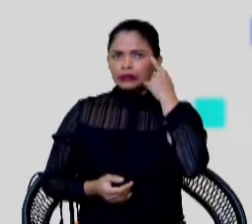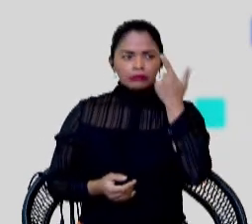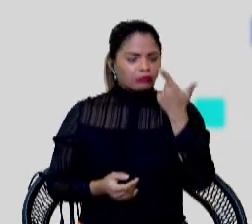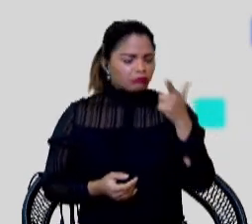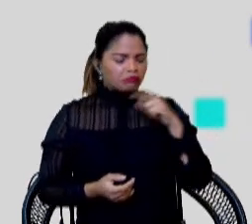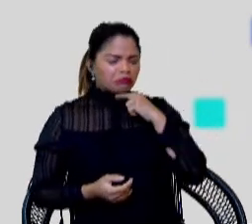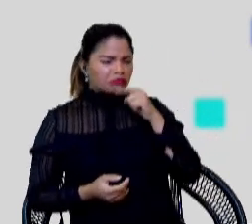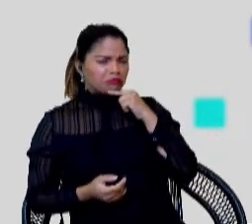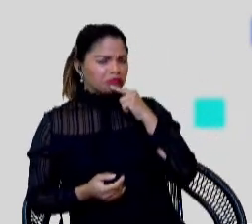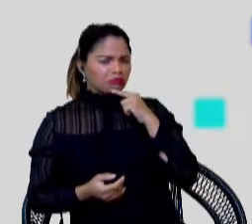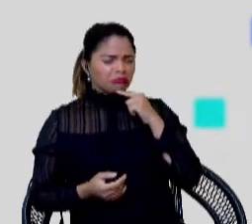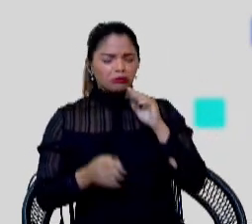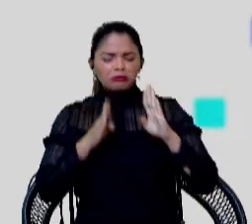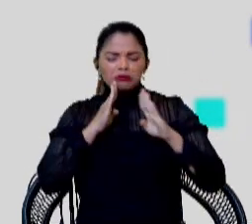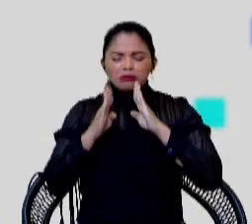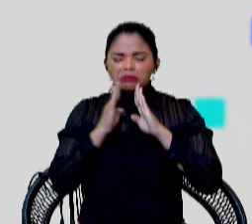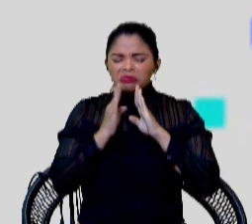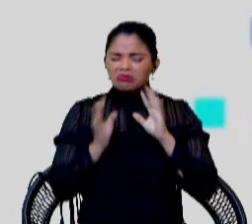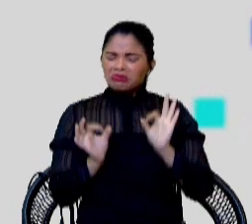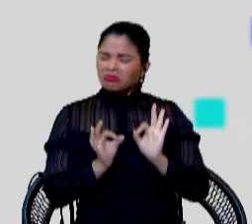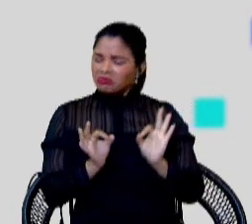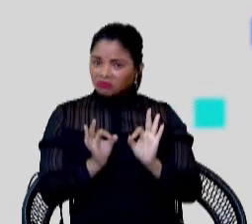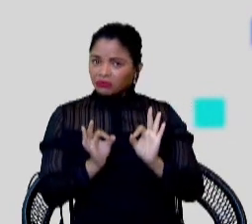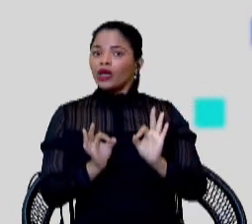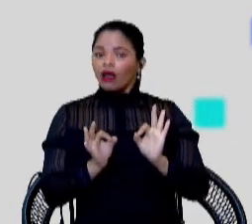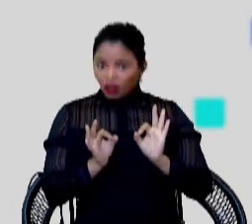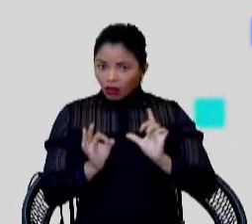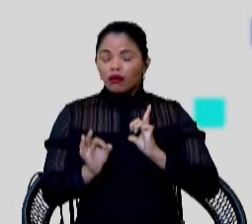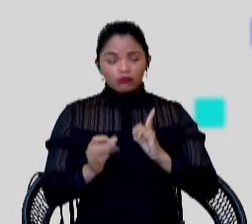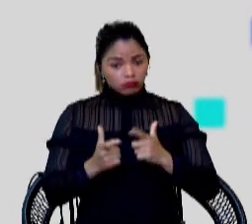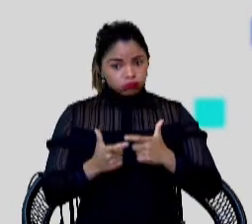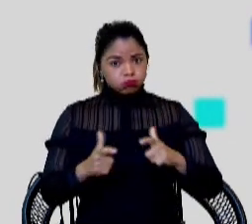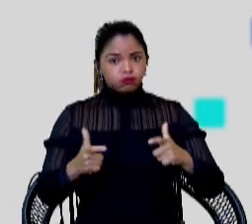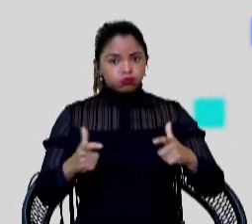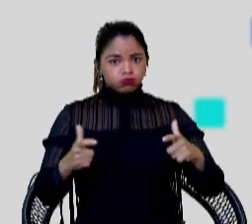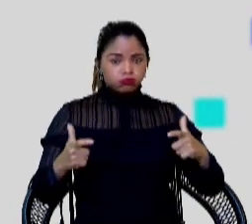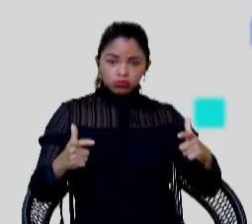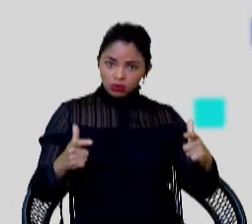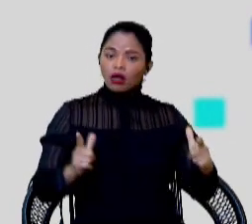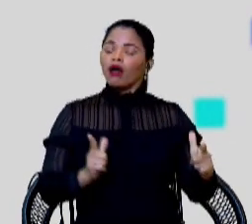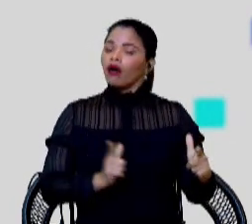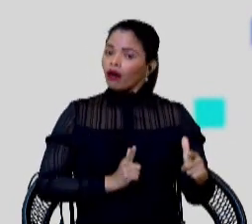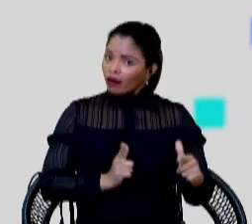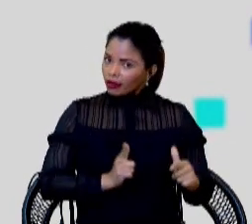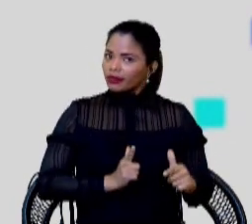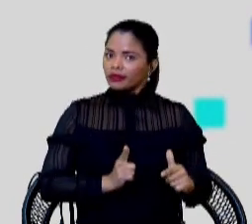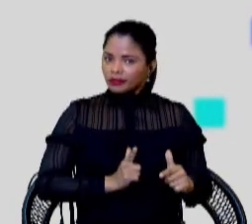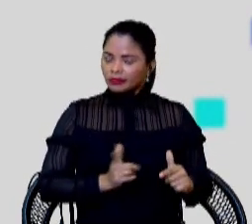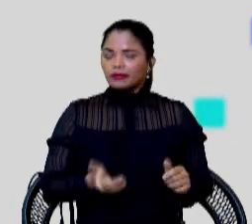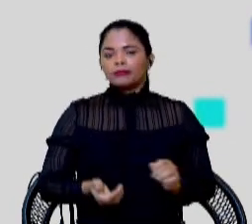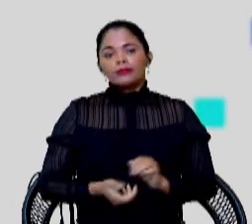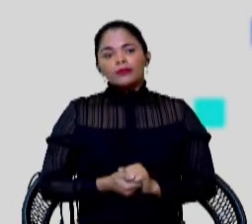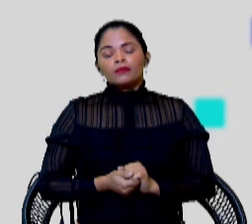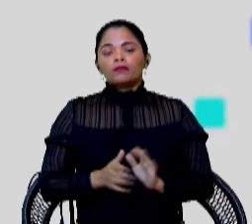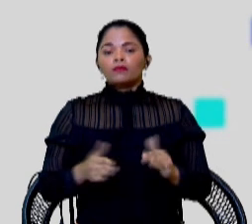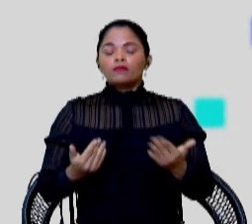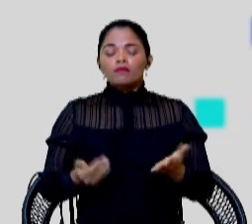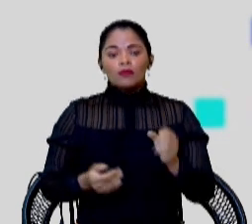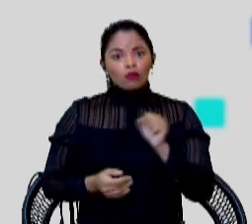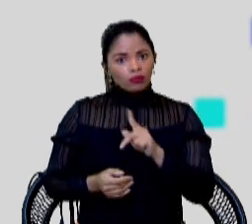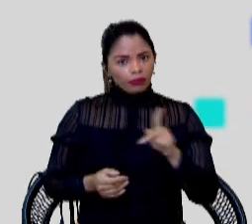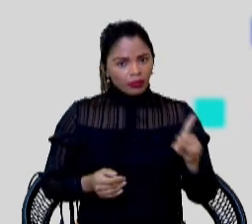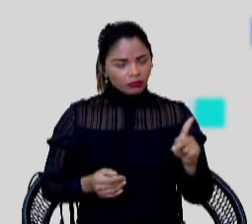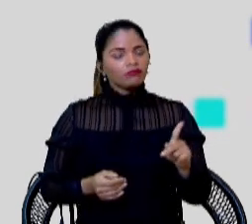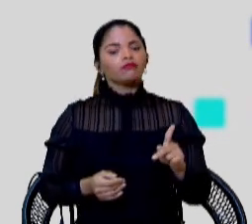mito. Muito pelo contrário, cada vez mais está crescendo, e a gente vai ver até no próximo slide um pouco do crescimento dele. Então, é uma plataforma que,